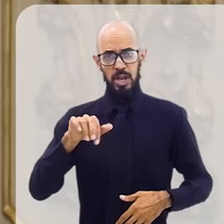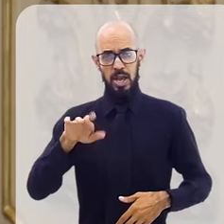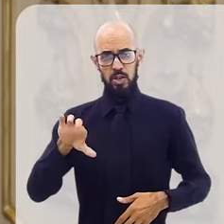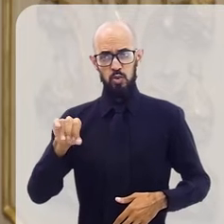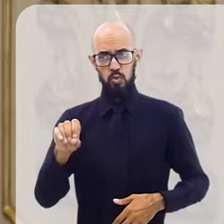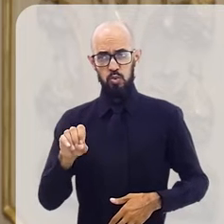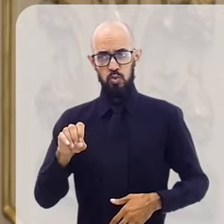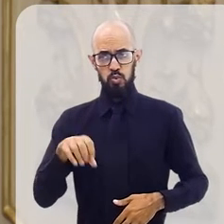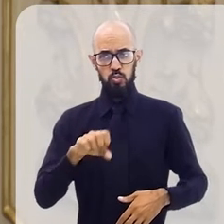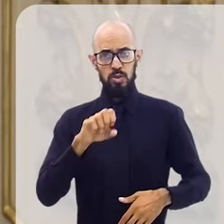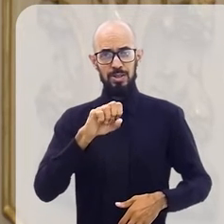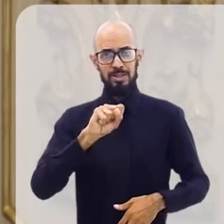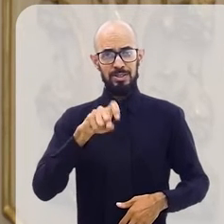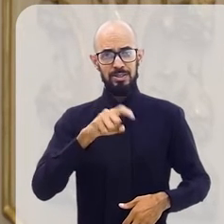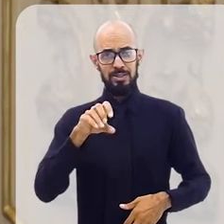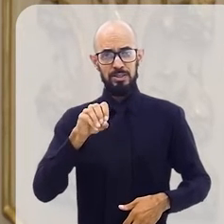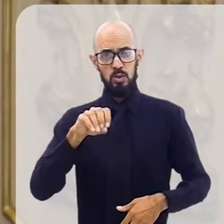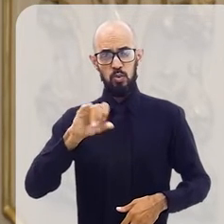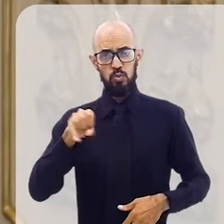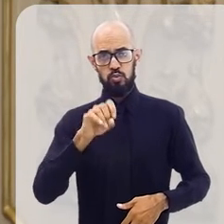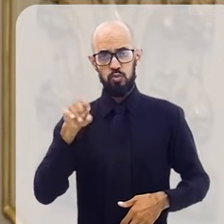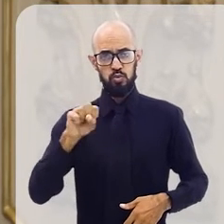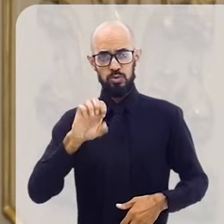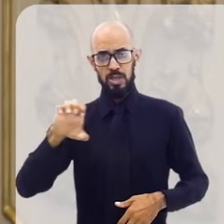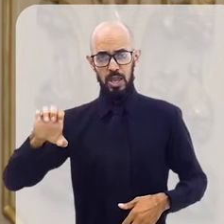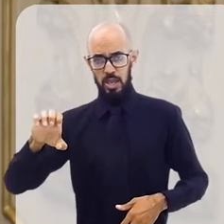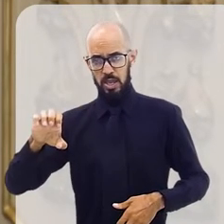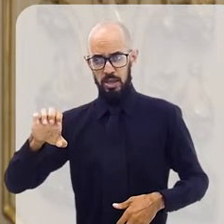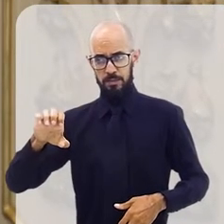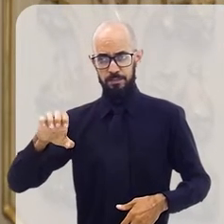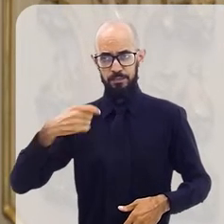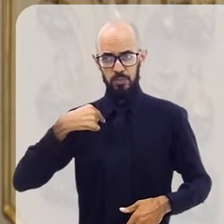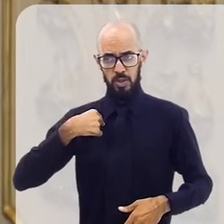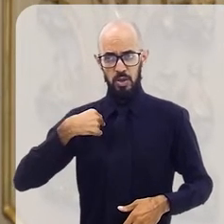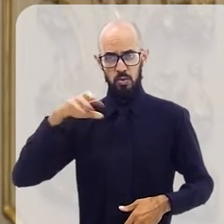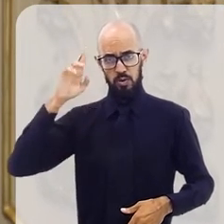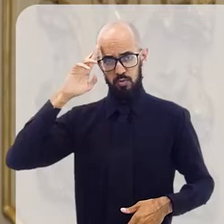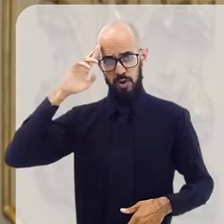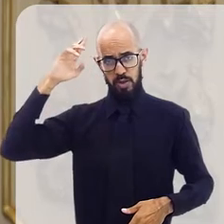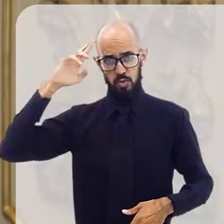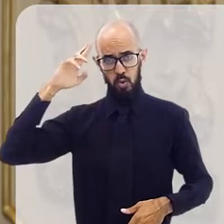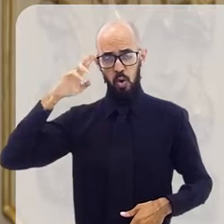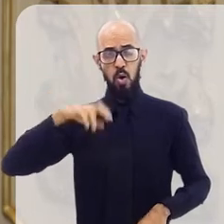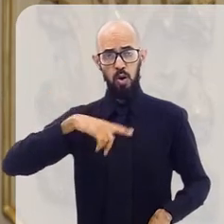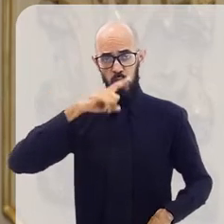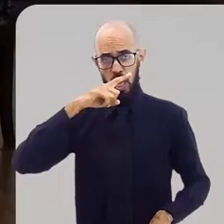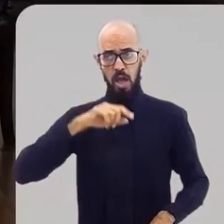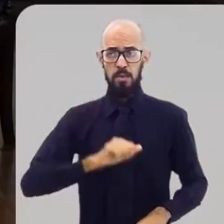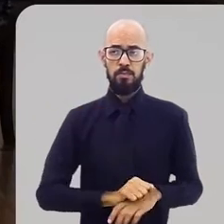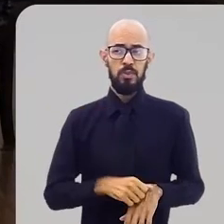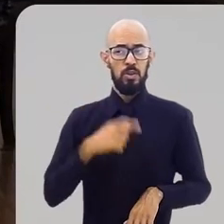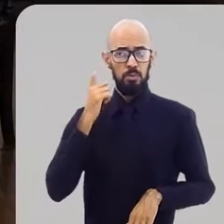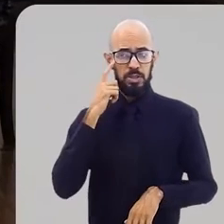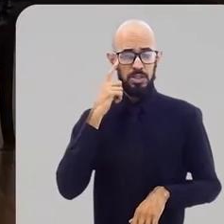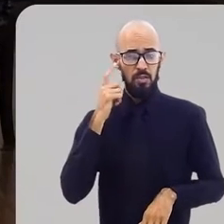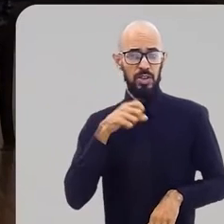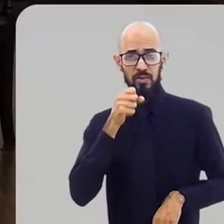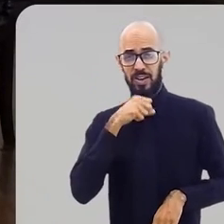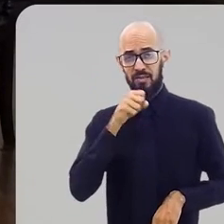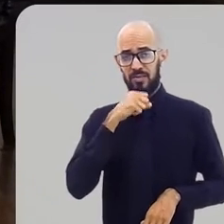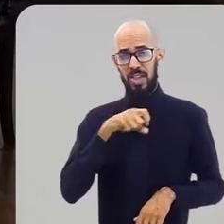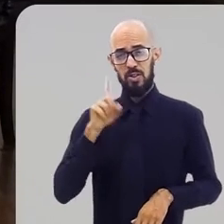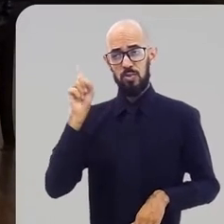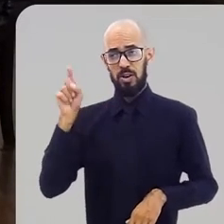eu era o reitor do seminário e lá pensava ficarei